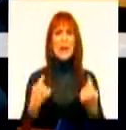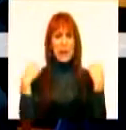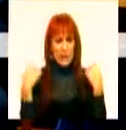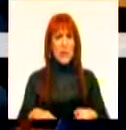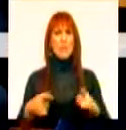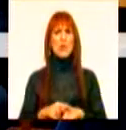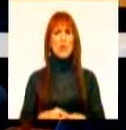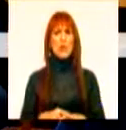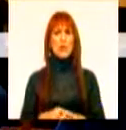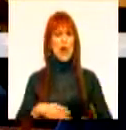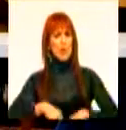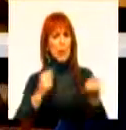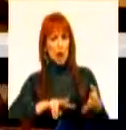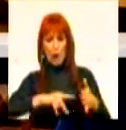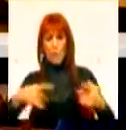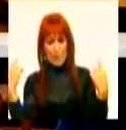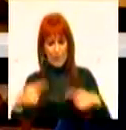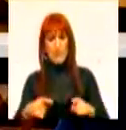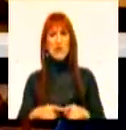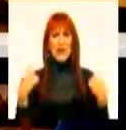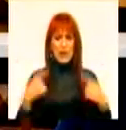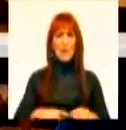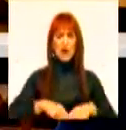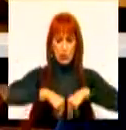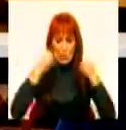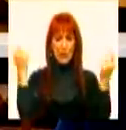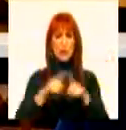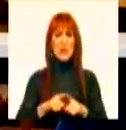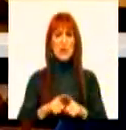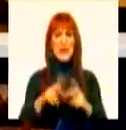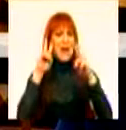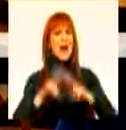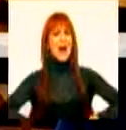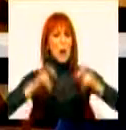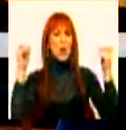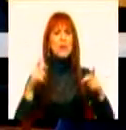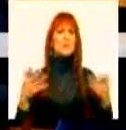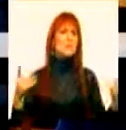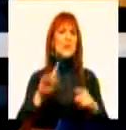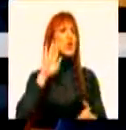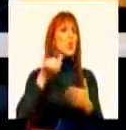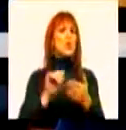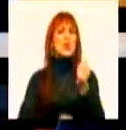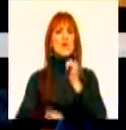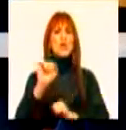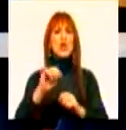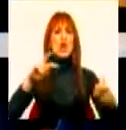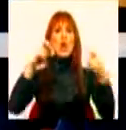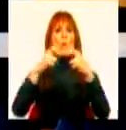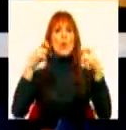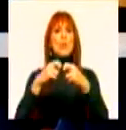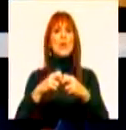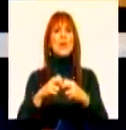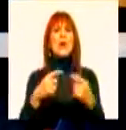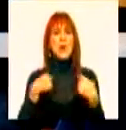Temos tido um espírito reformista e temos tido um espírito de encontrar soluções para os problemas